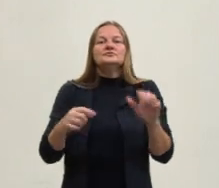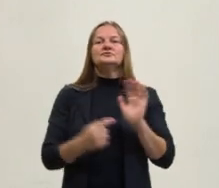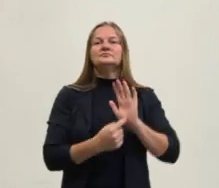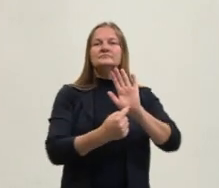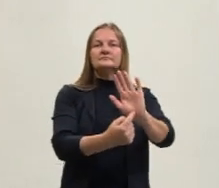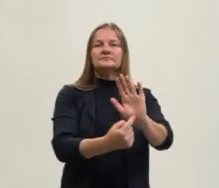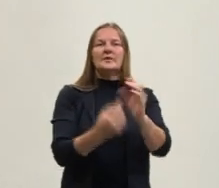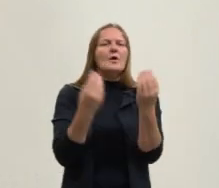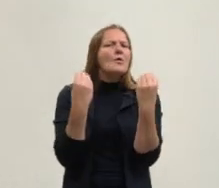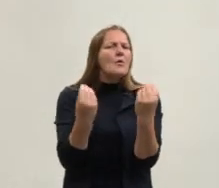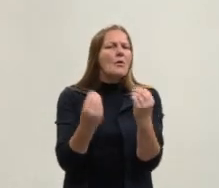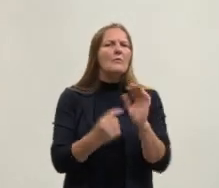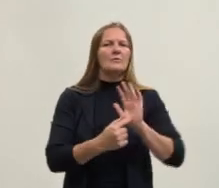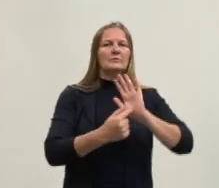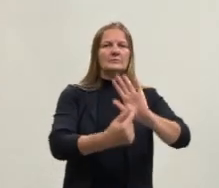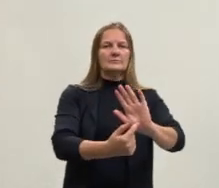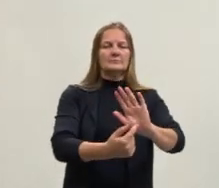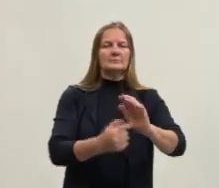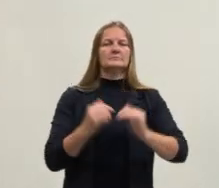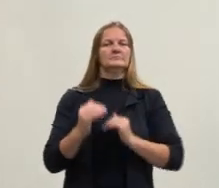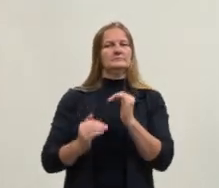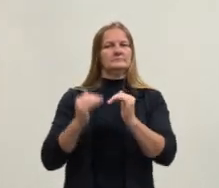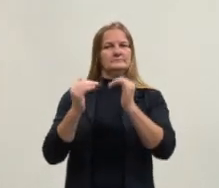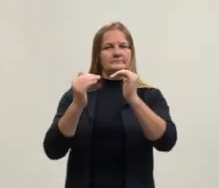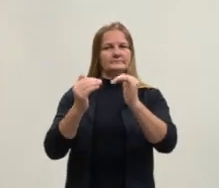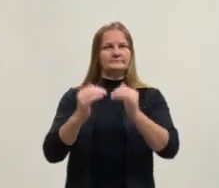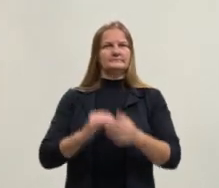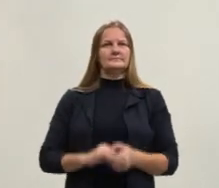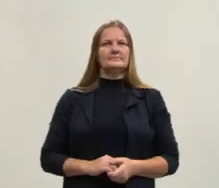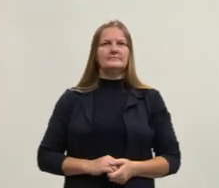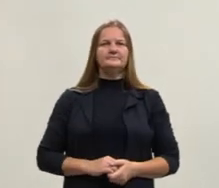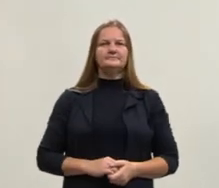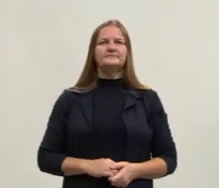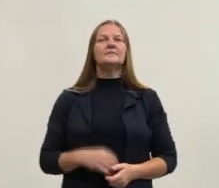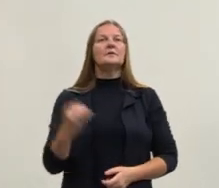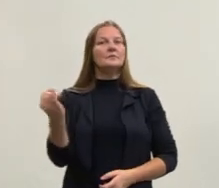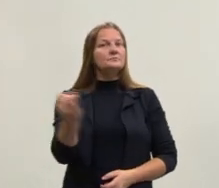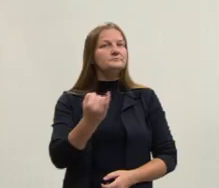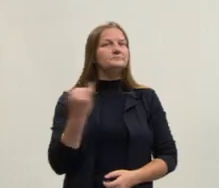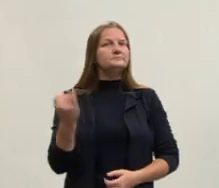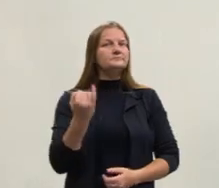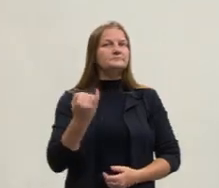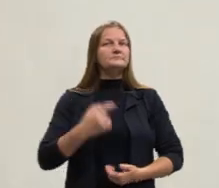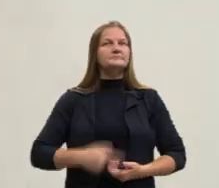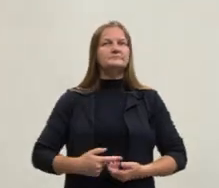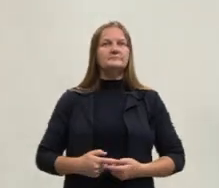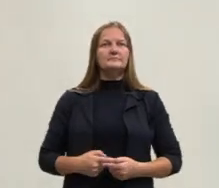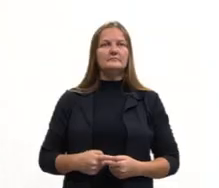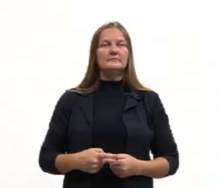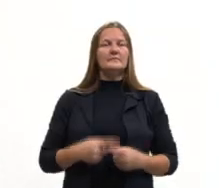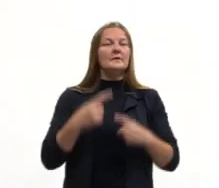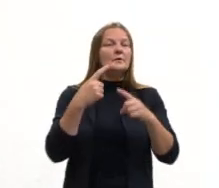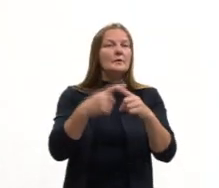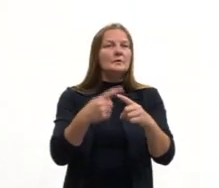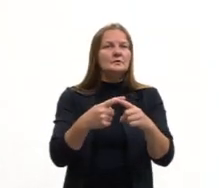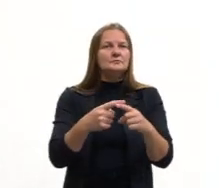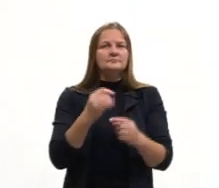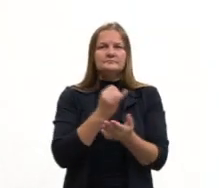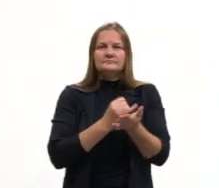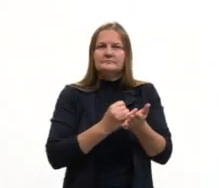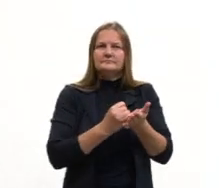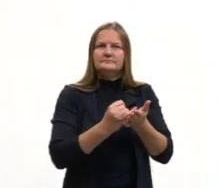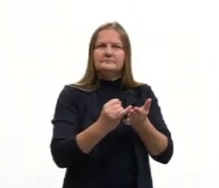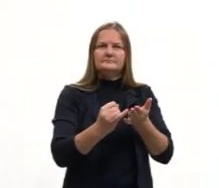aparece como ela aparece nesse meu desenvolvimento né Isso é muito importante porque essa introdução